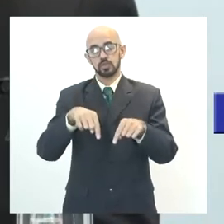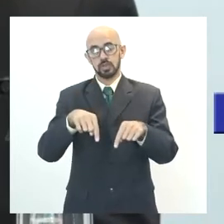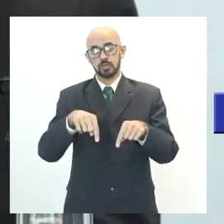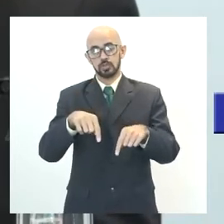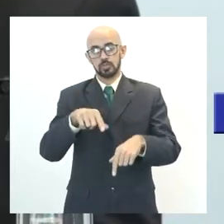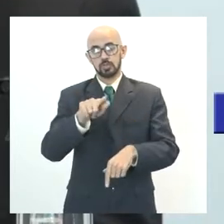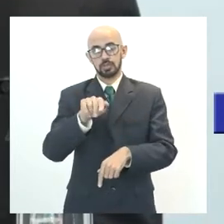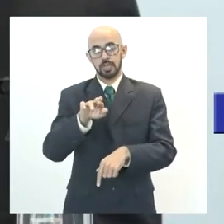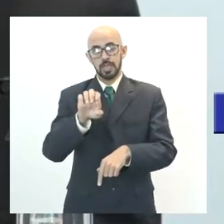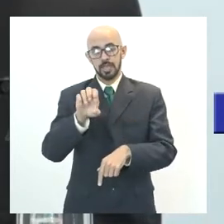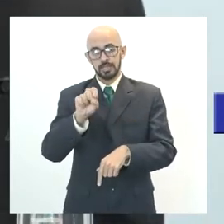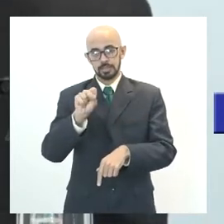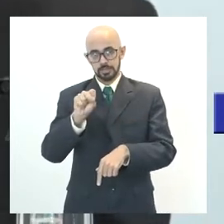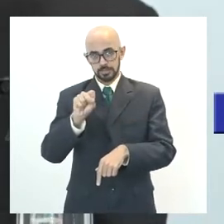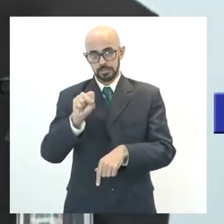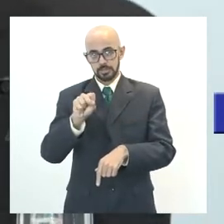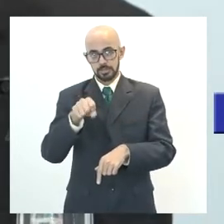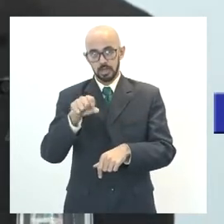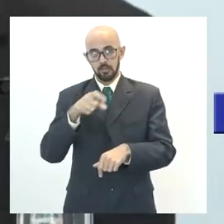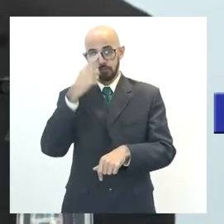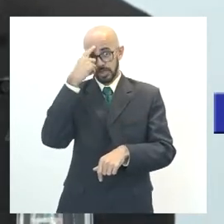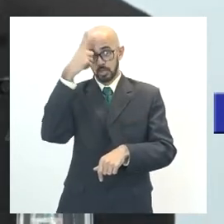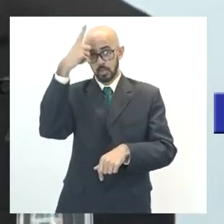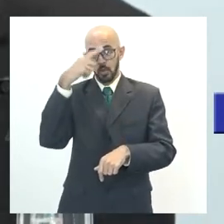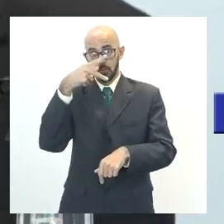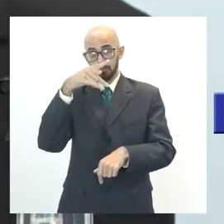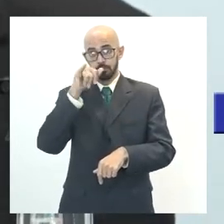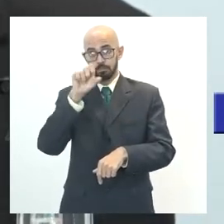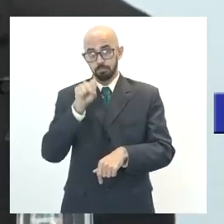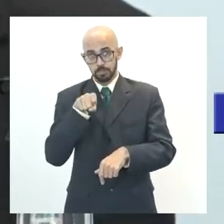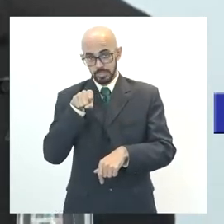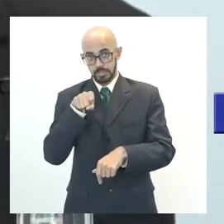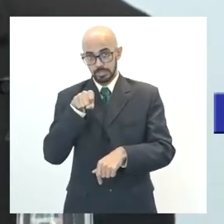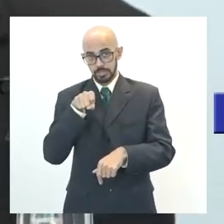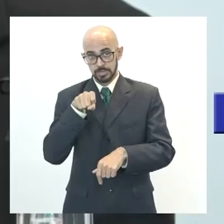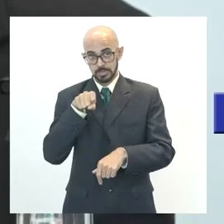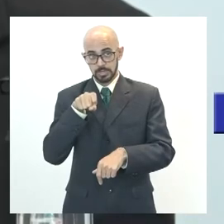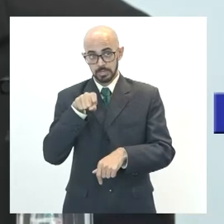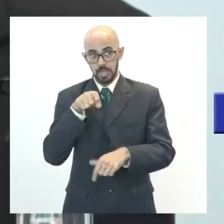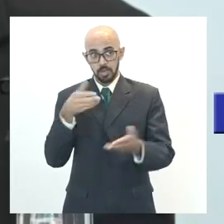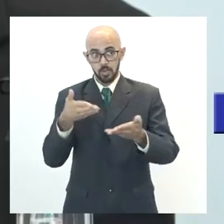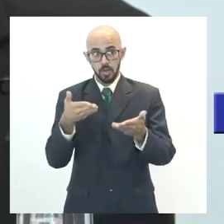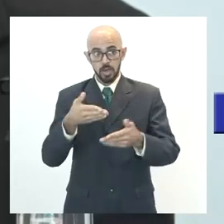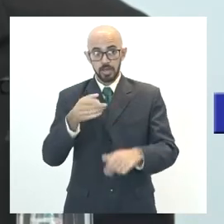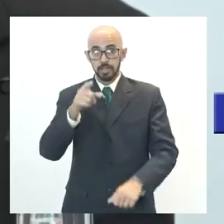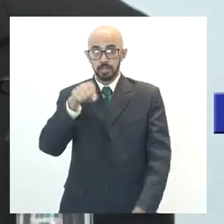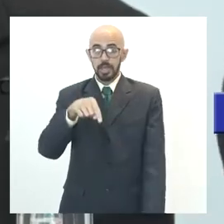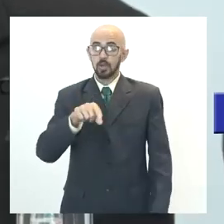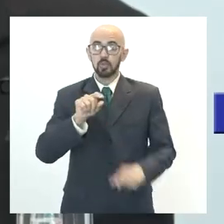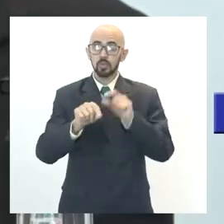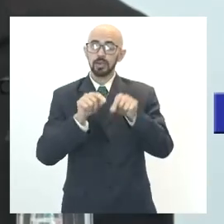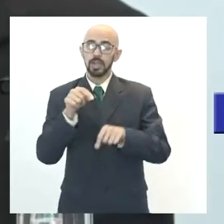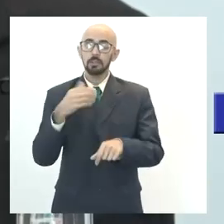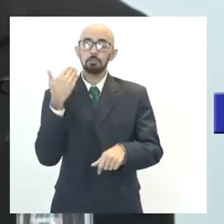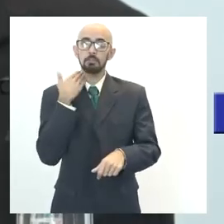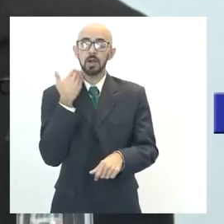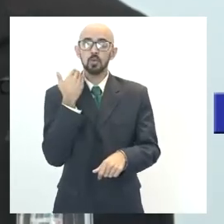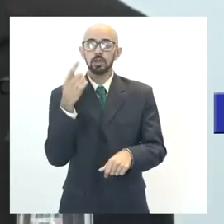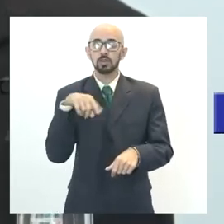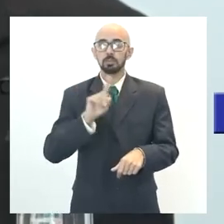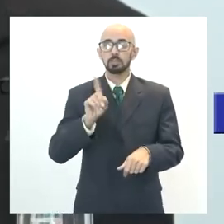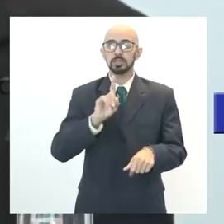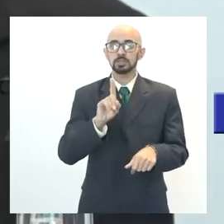recentemente o pixies se Vocês conseguem perceber que o pics nada mais é do que bancos em agência e banco sem